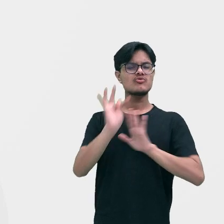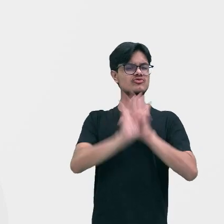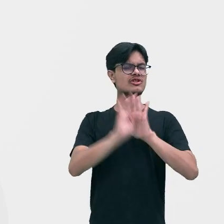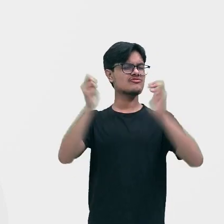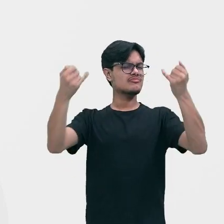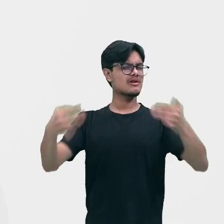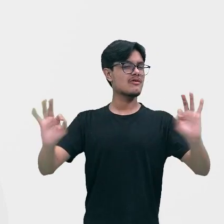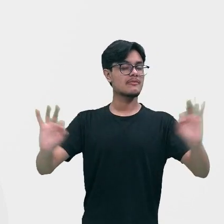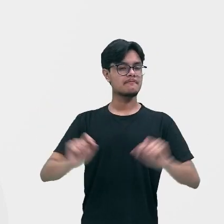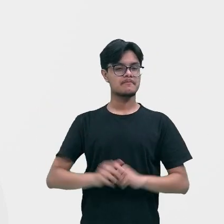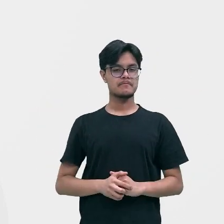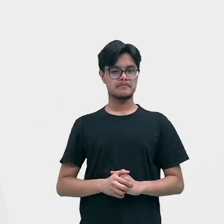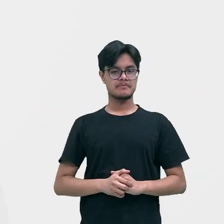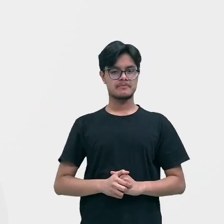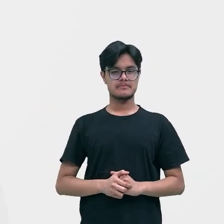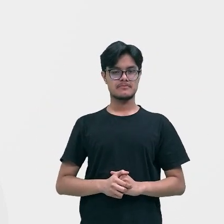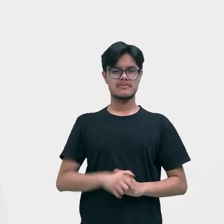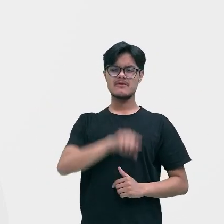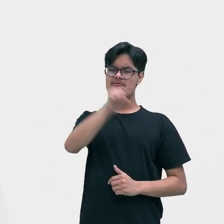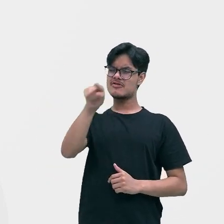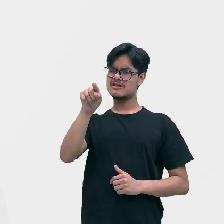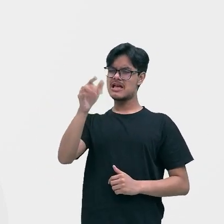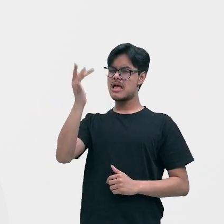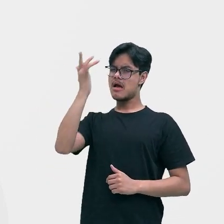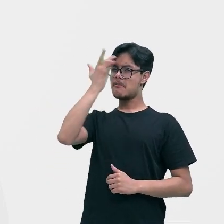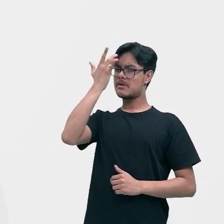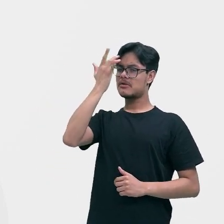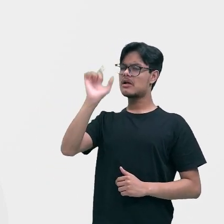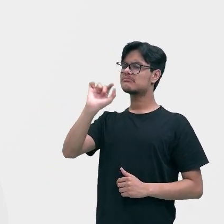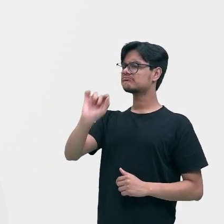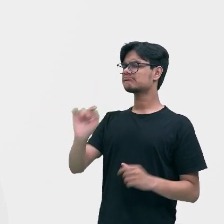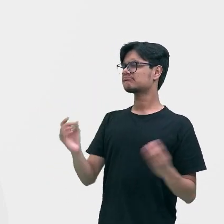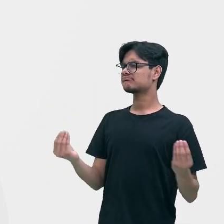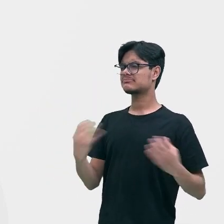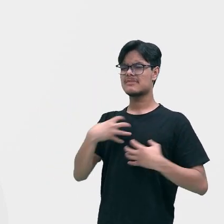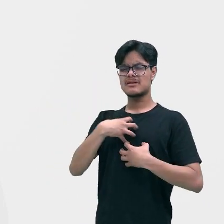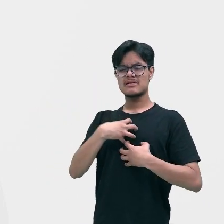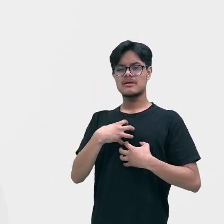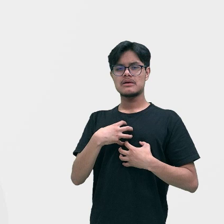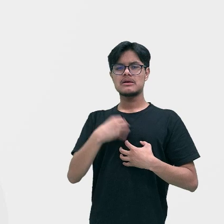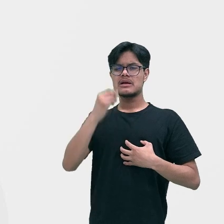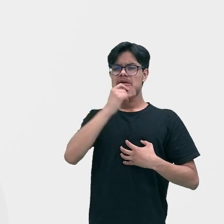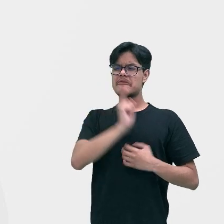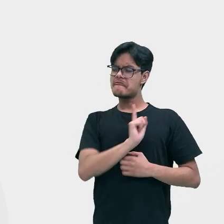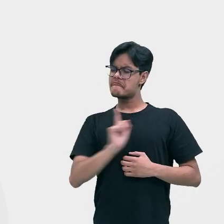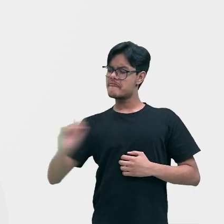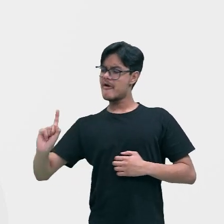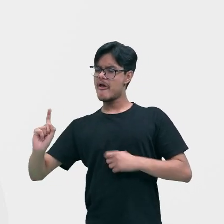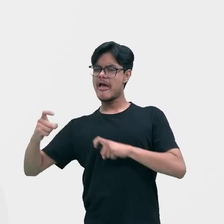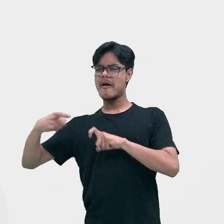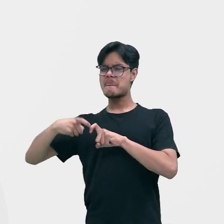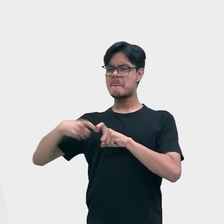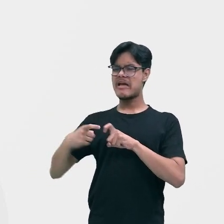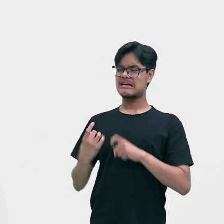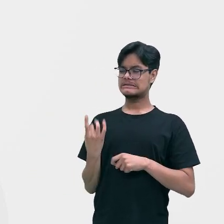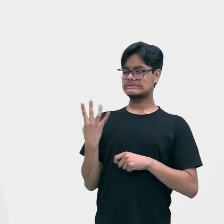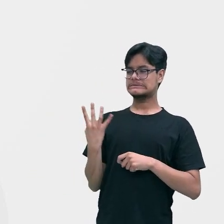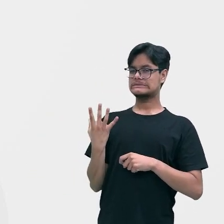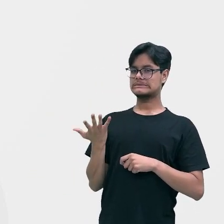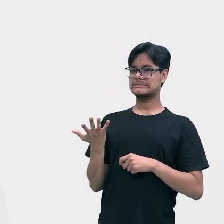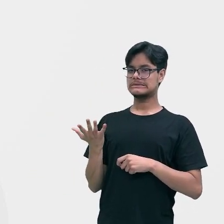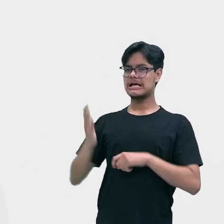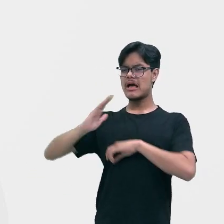diz? Você percebe que está amadurecendo quando precisa ir sozinho ao médico, é responsável pela